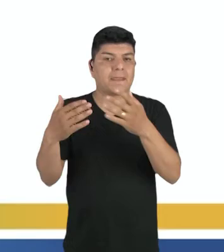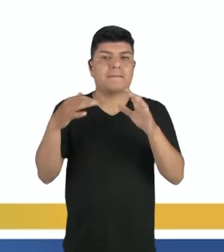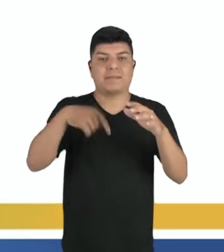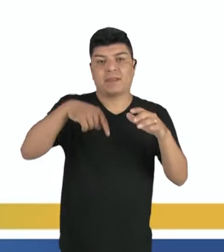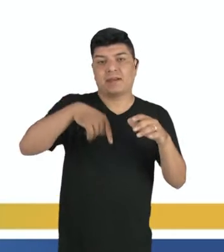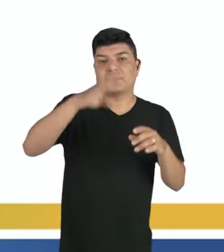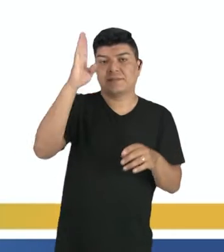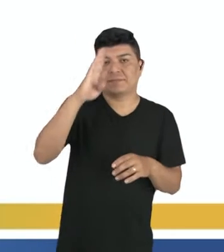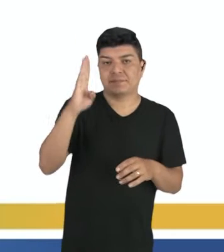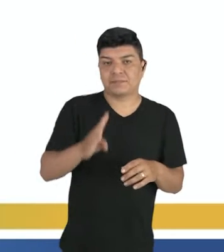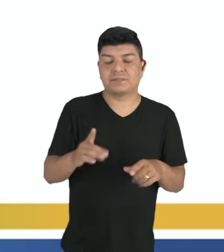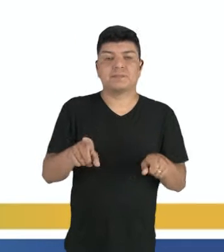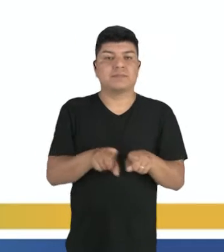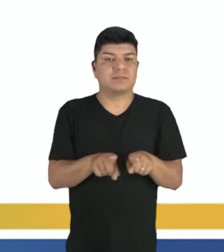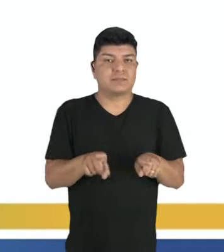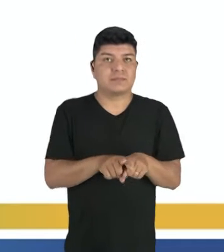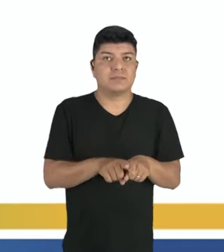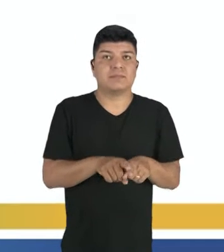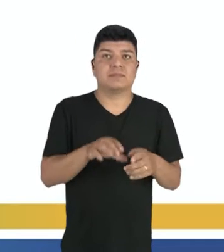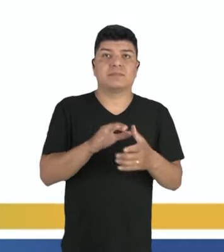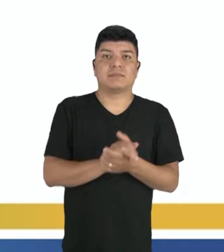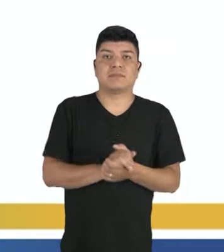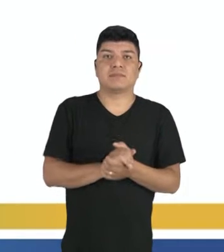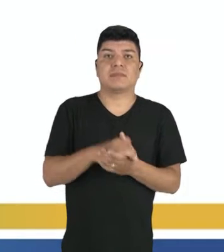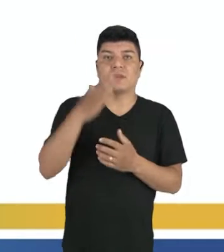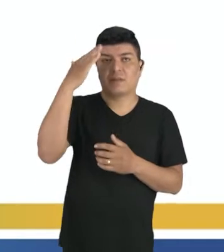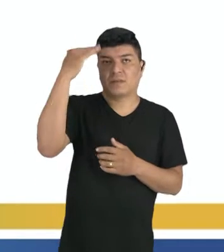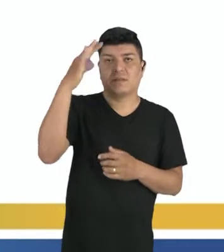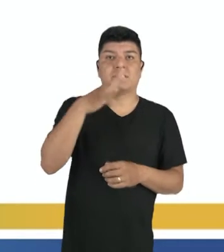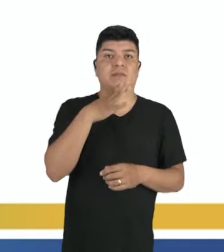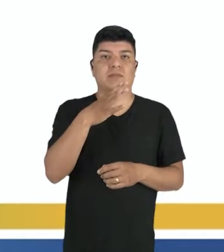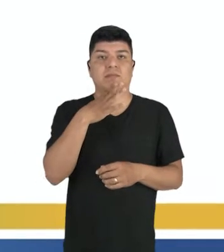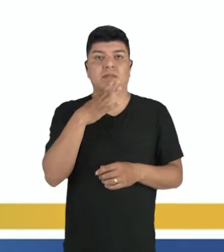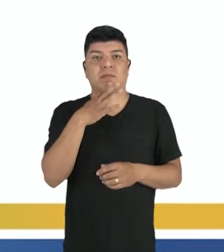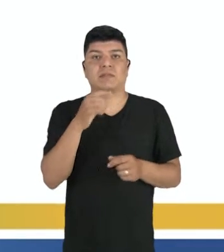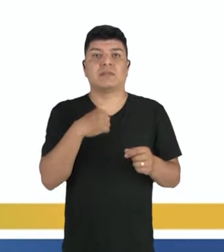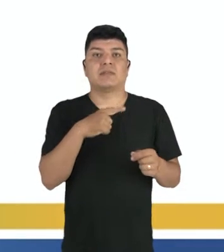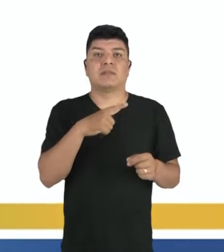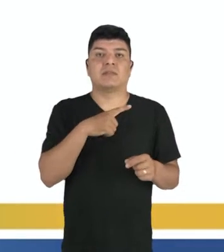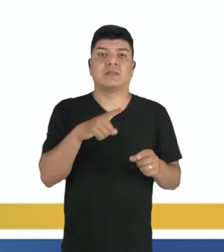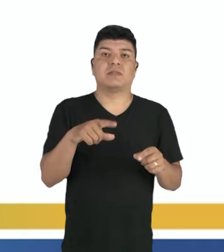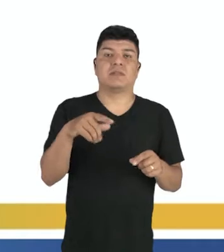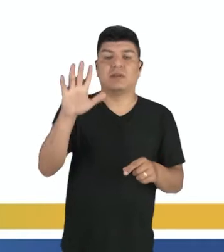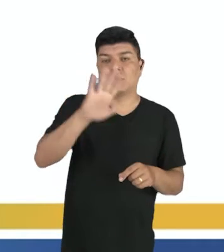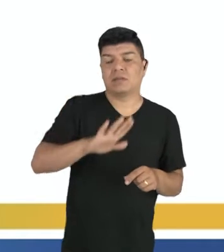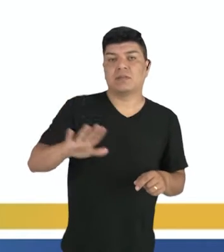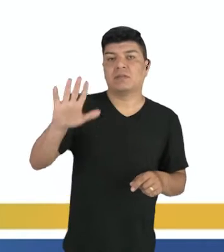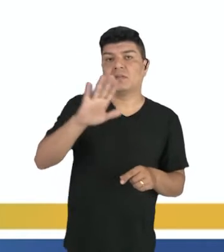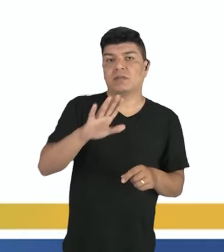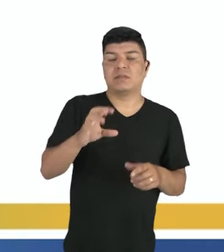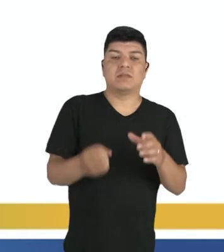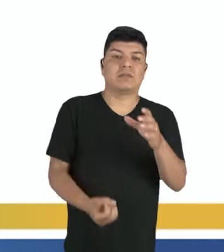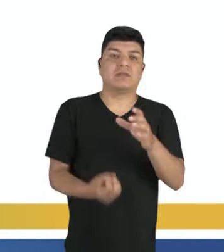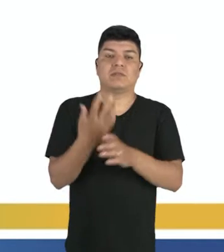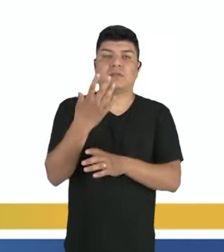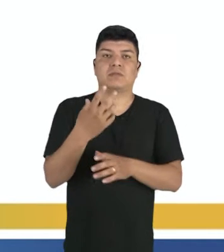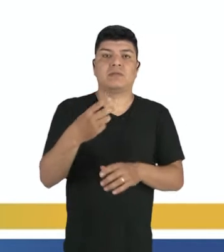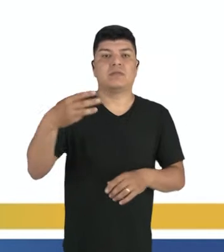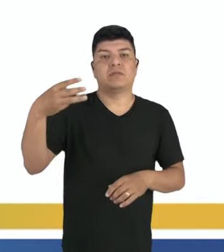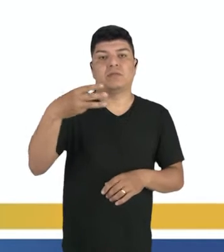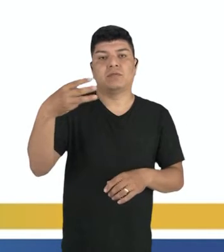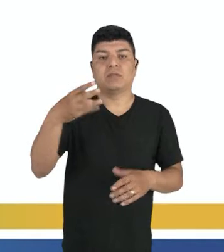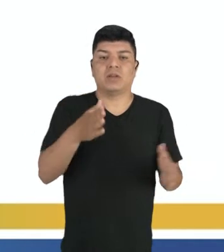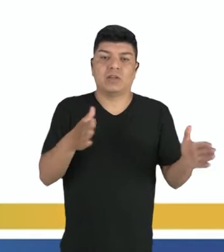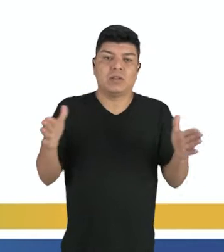do território brasileiro, como também a bem famosa e conhecida Companhia Siderúrgica Nacional, surgia também no